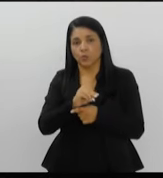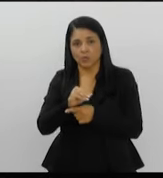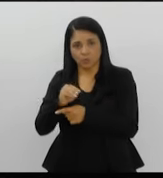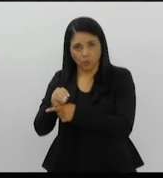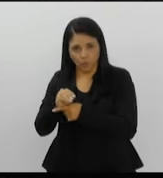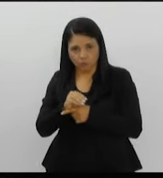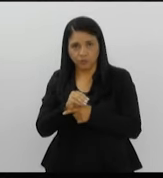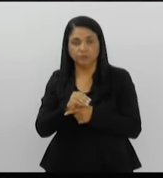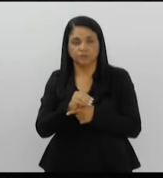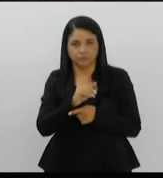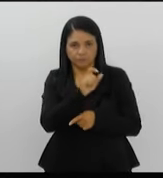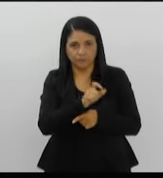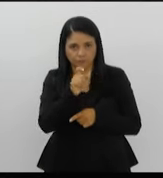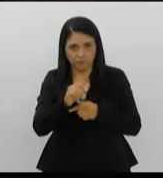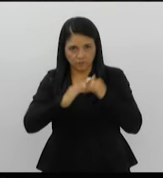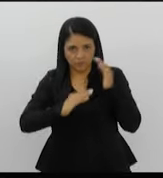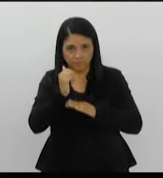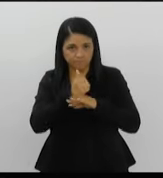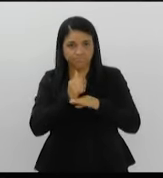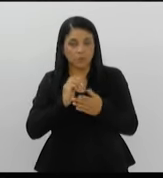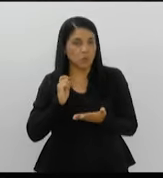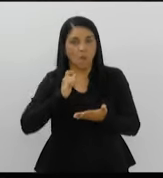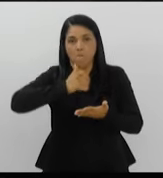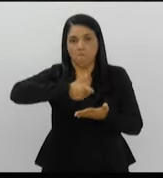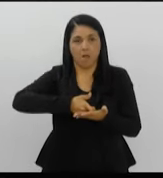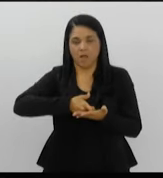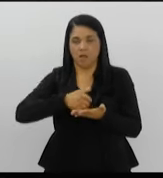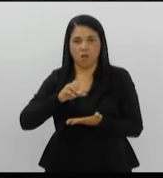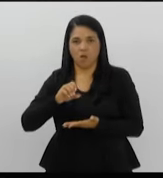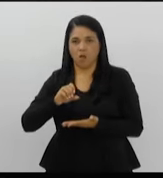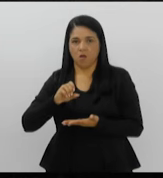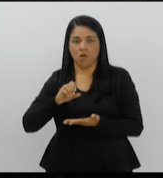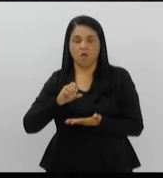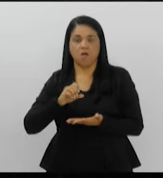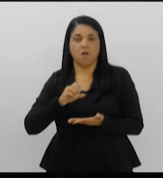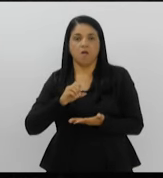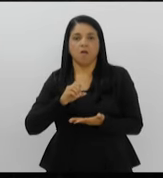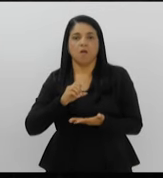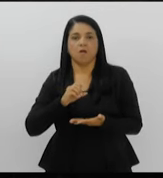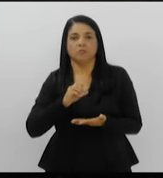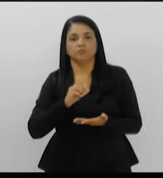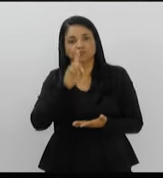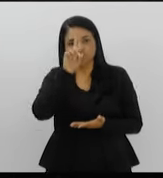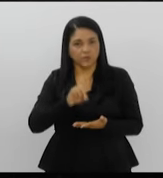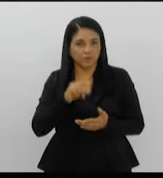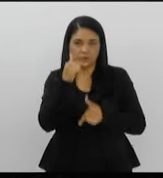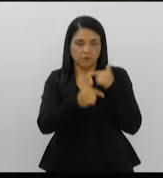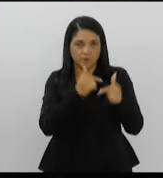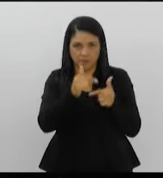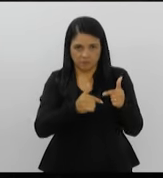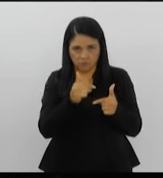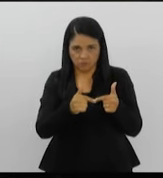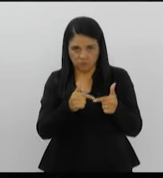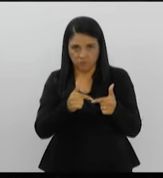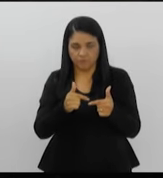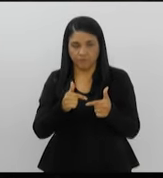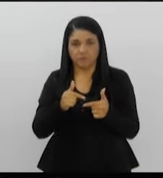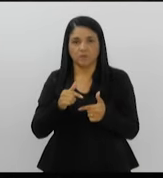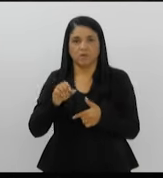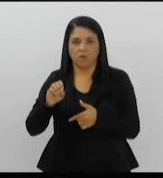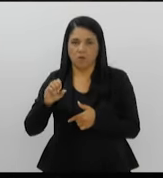e vimos que as OS não pagam os seus direitos trabalhistas e precarizam as relações de trabalho. A